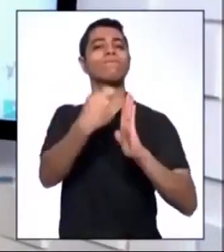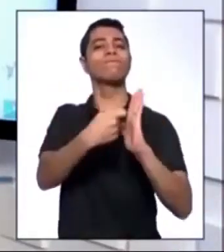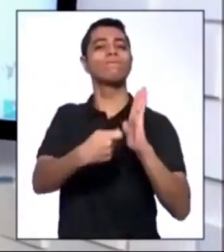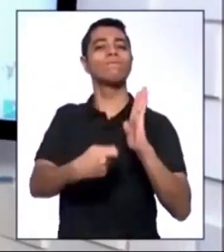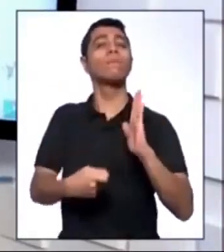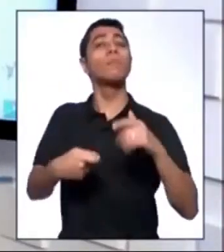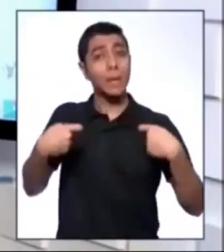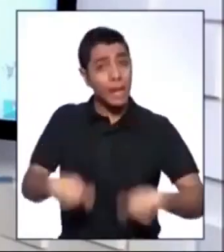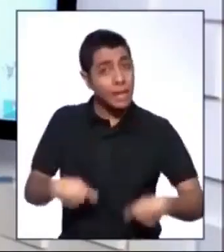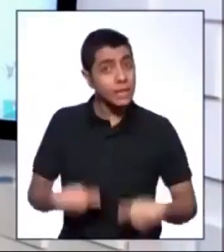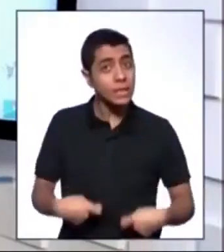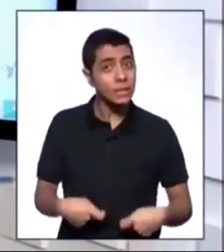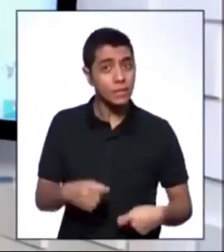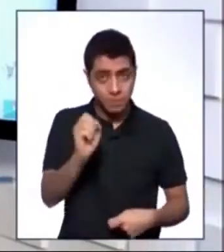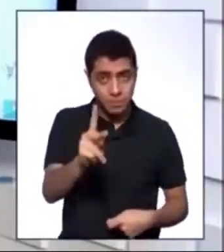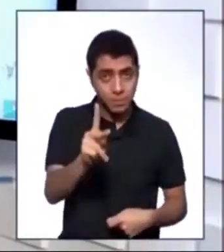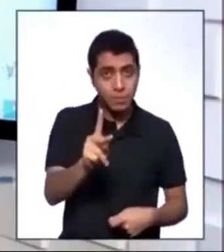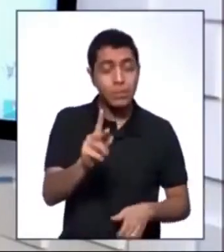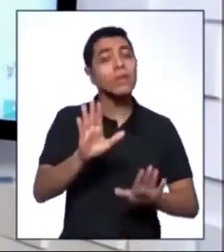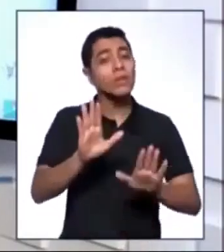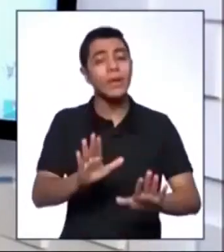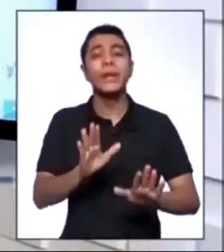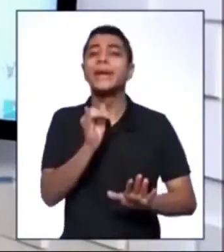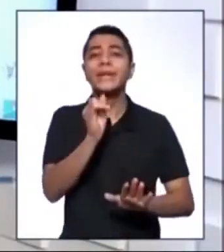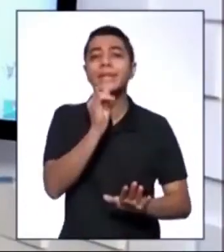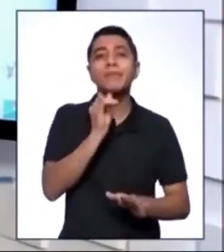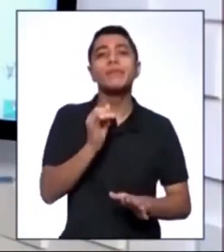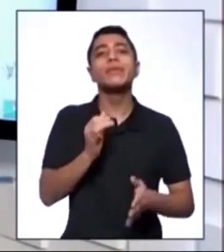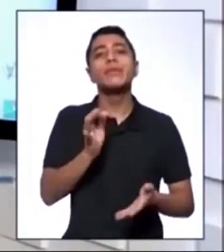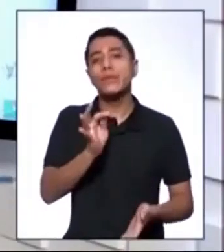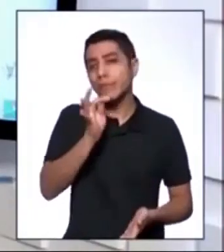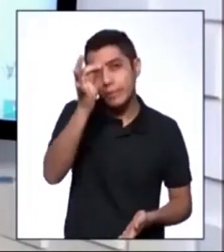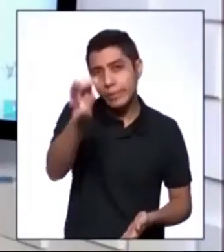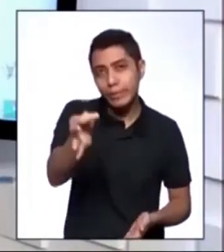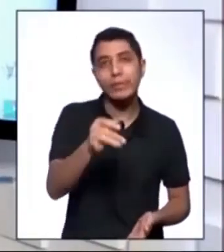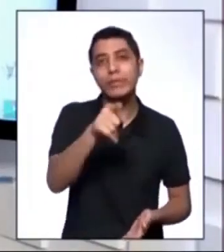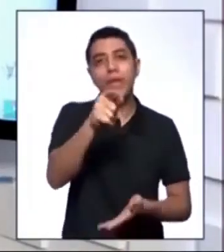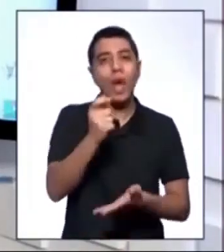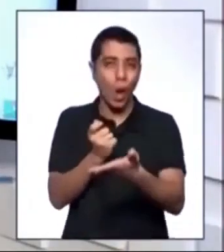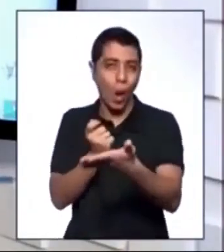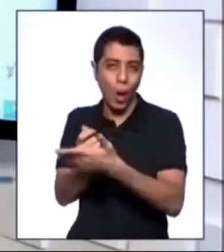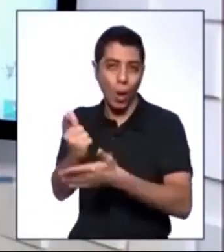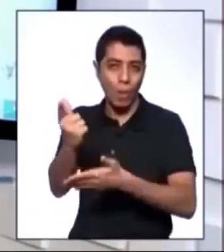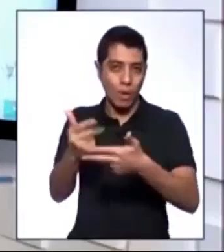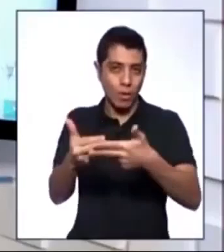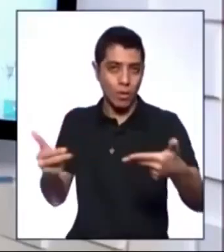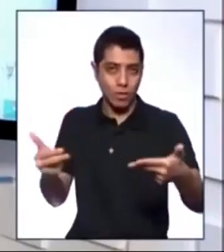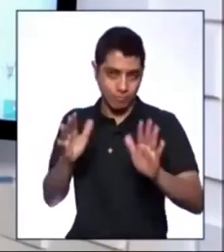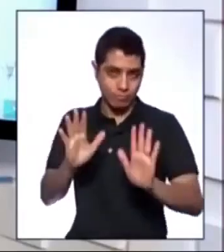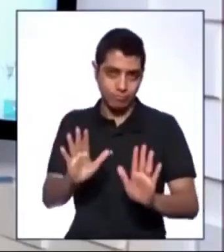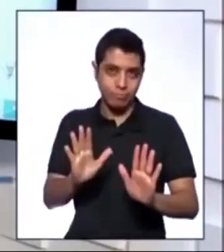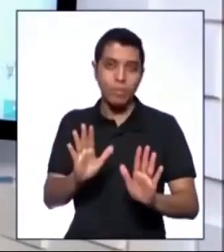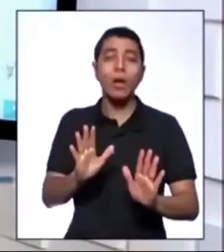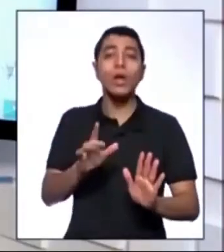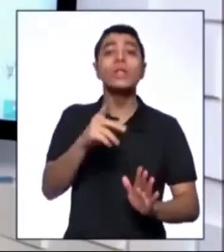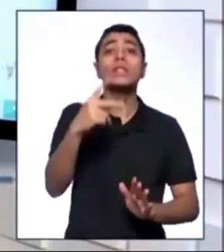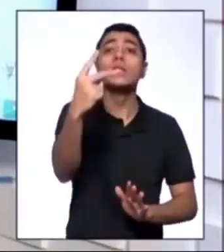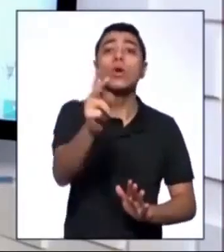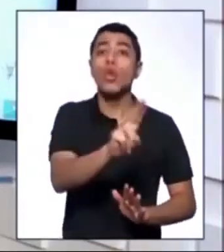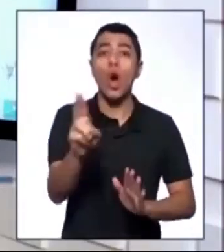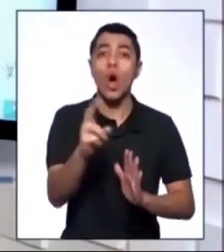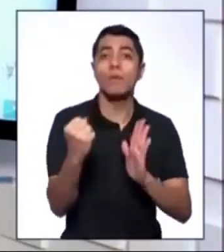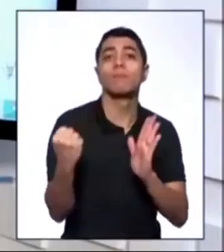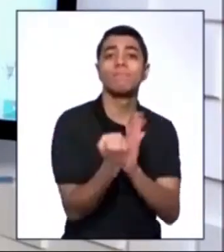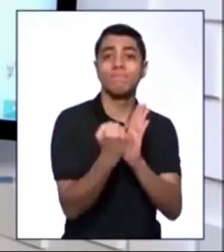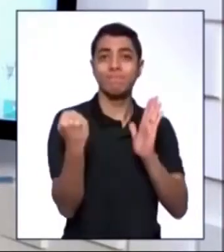E vai sair um documento lá. Não sei se você tem essa pretensão, mas um dia talvez isso aconteça. Um dia você vai ter